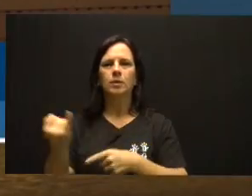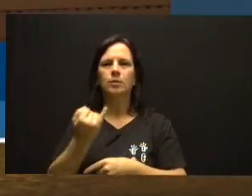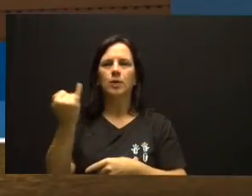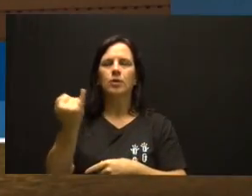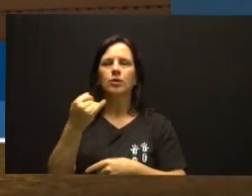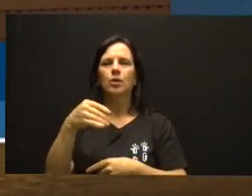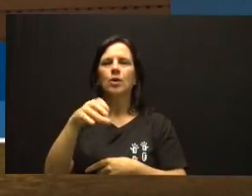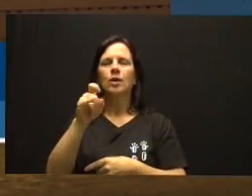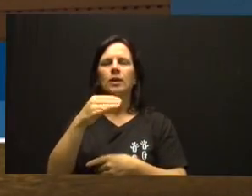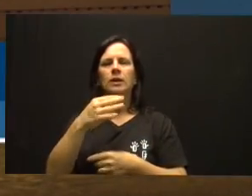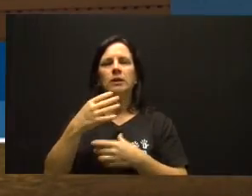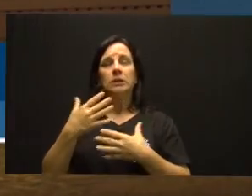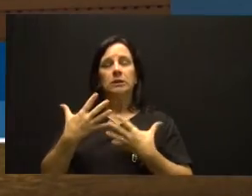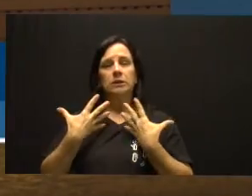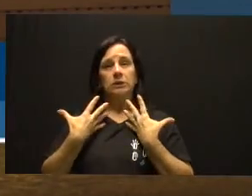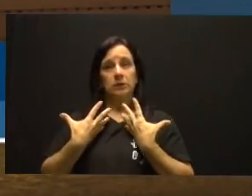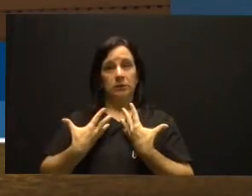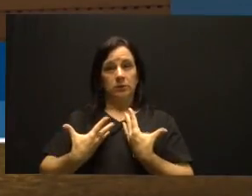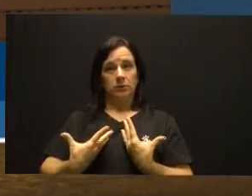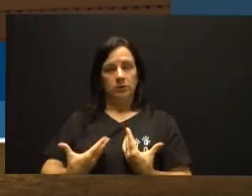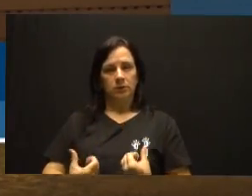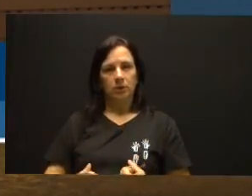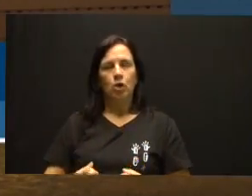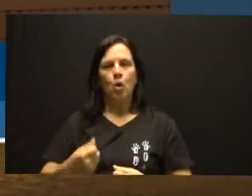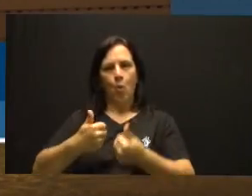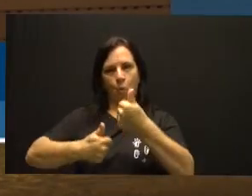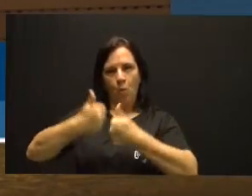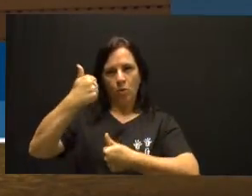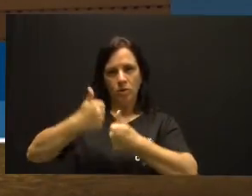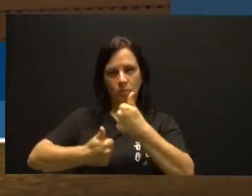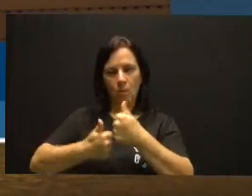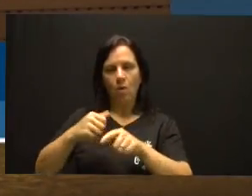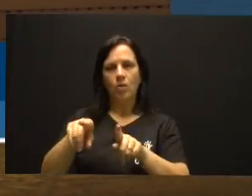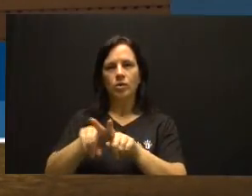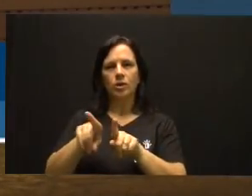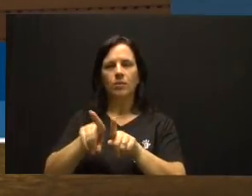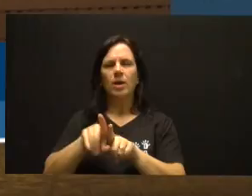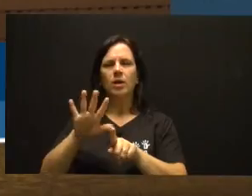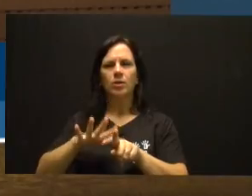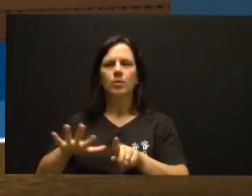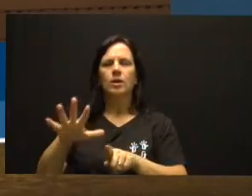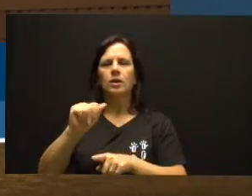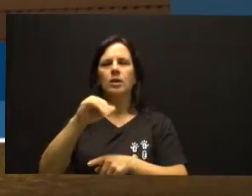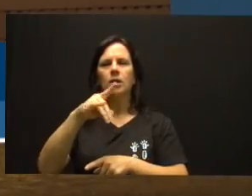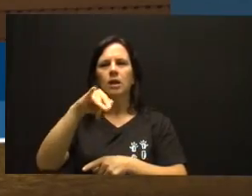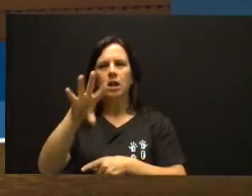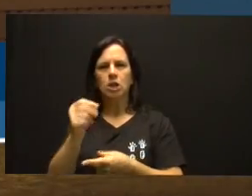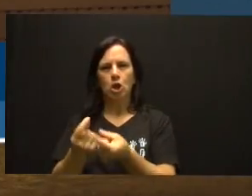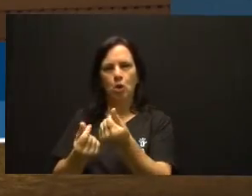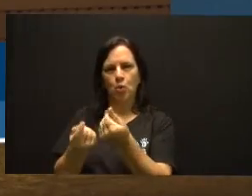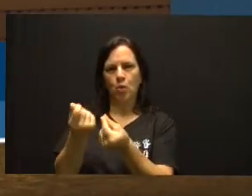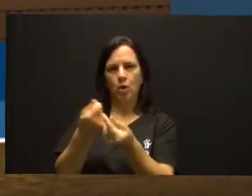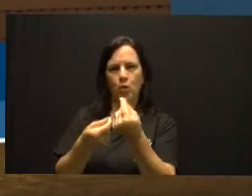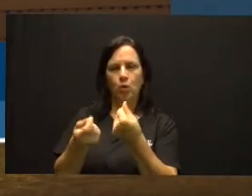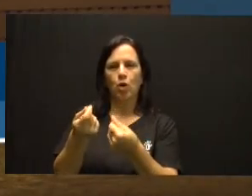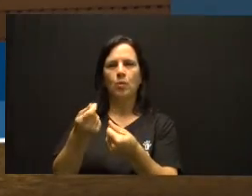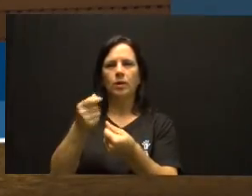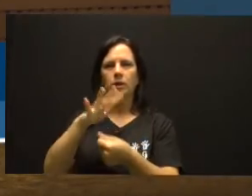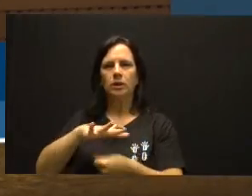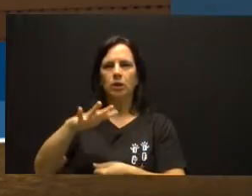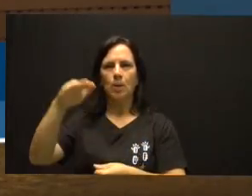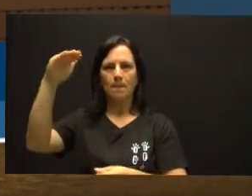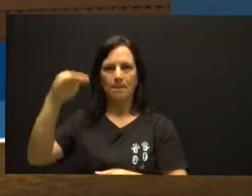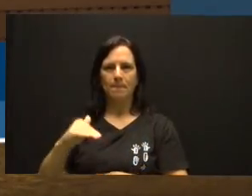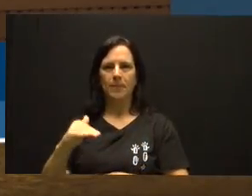combate ao estresse. O esporte, quando bem estruturado, também pode ser visto como meio de ascensão econômica por pessoas das classes